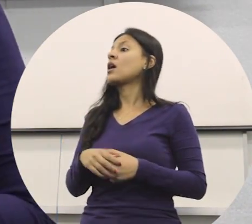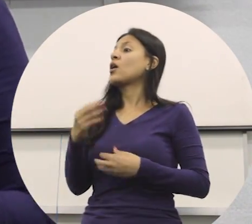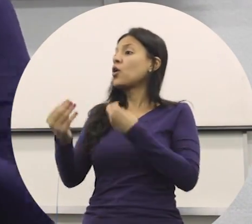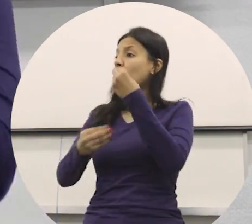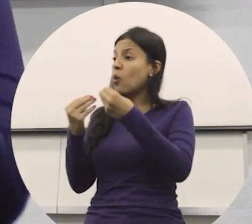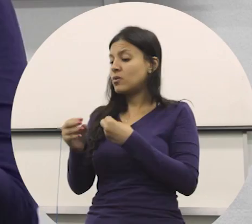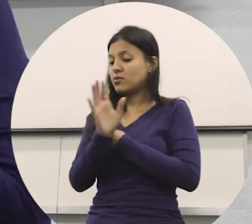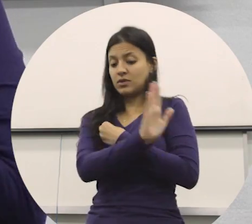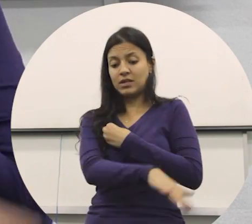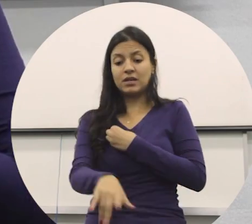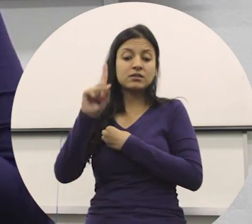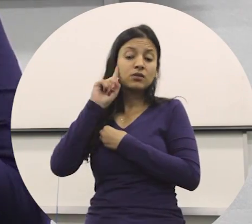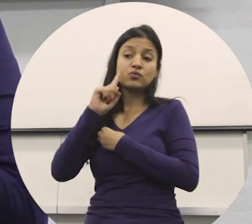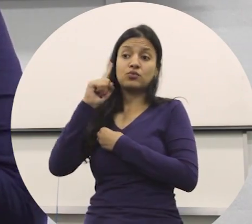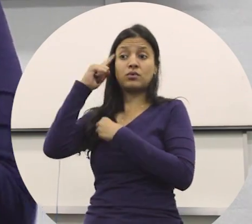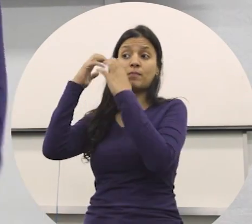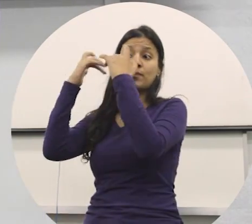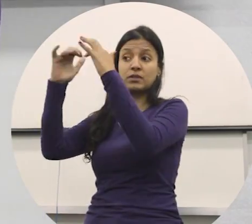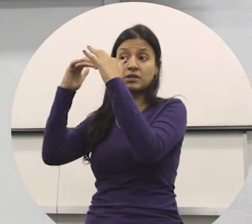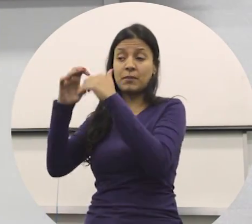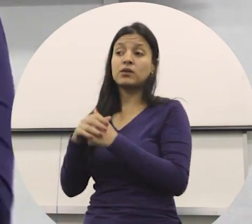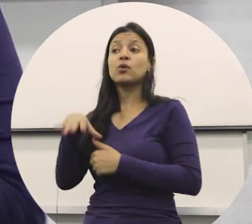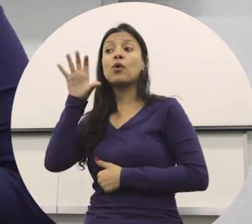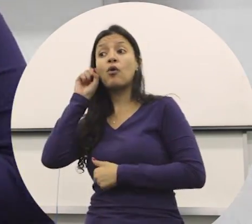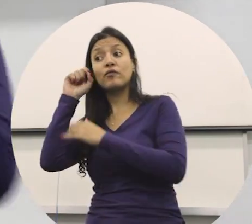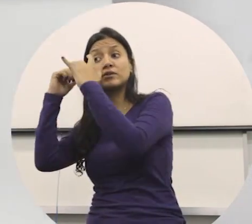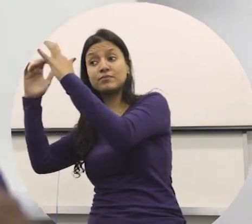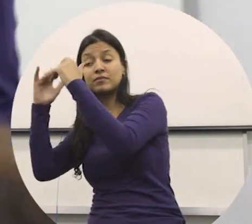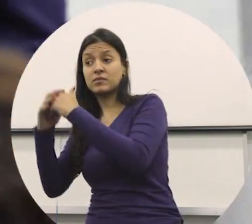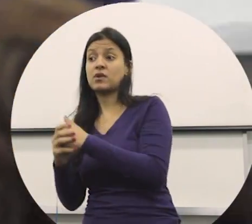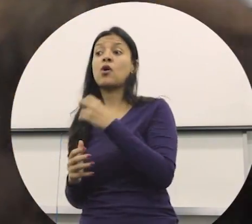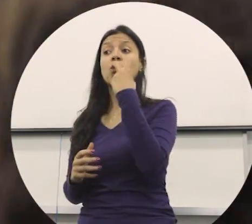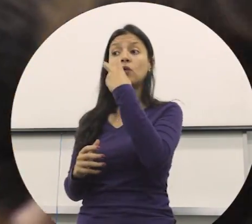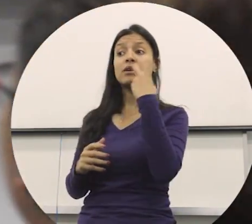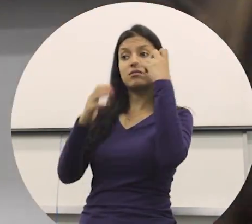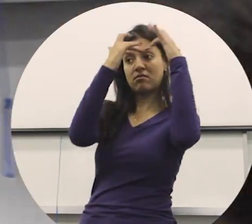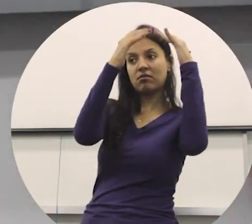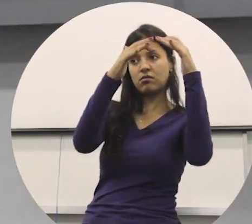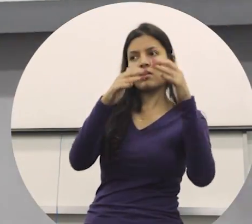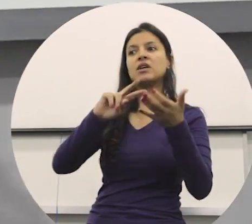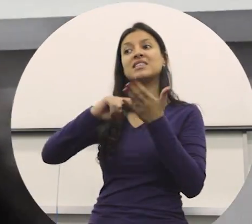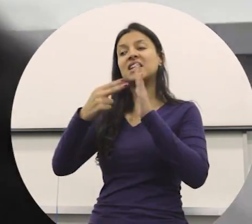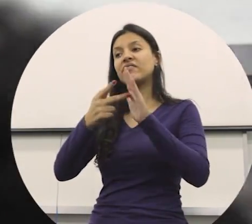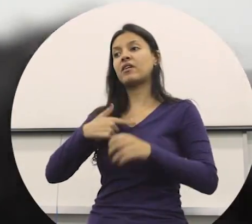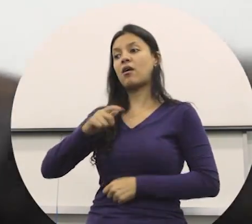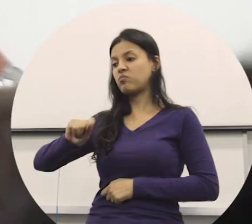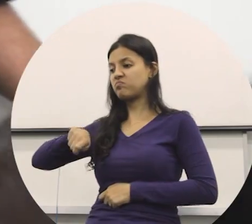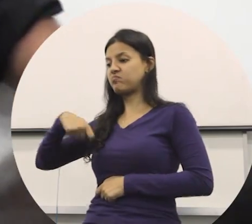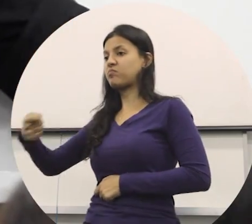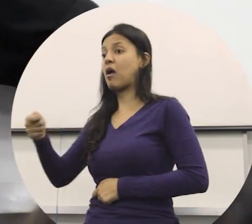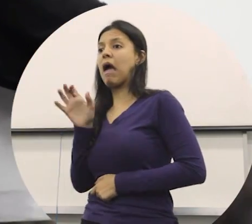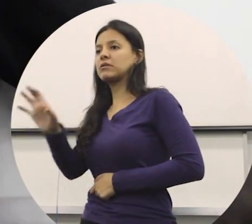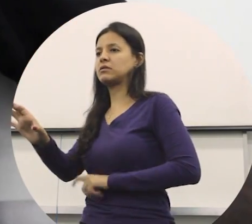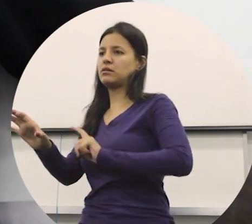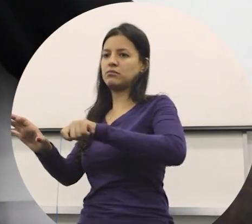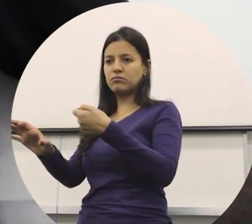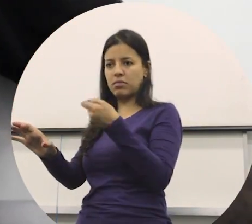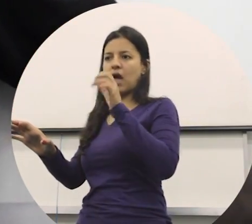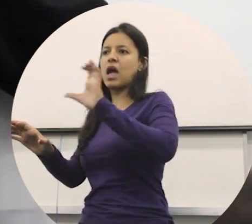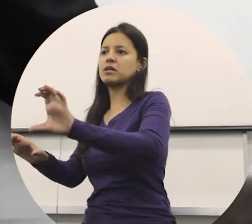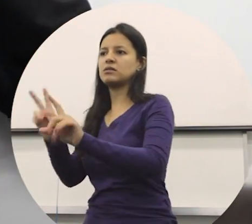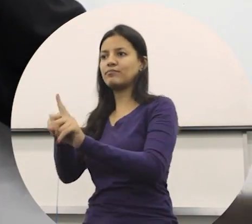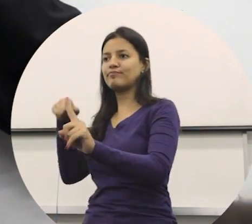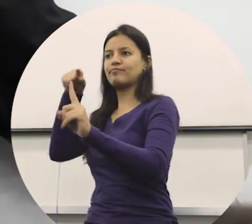de uma criança surda, de uma ouvinte, uma oralizada, nós não estamos fazendo nenhum tipo de rotulação, não é esse o objetivo, tá?